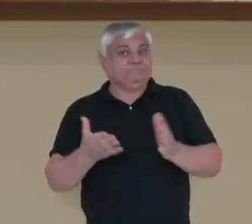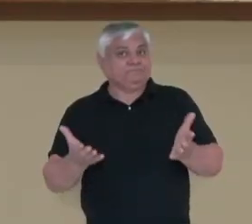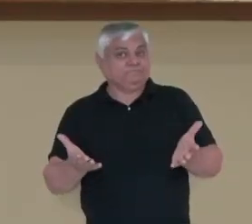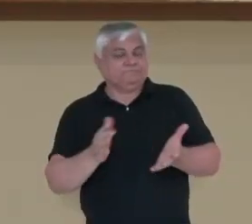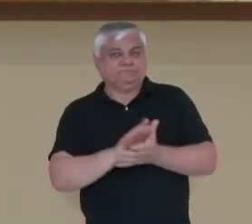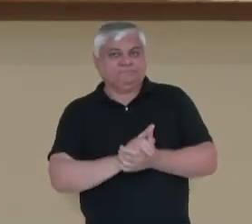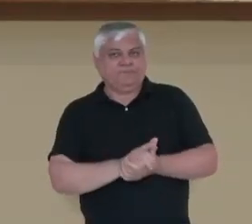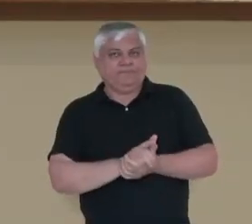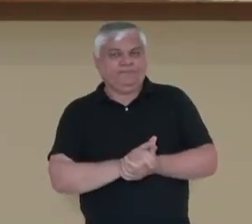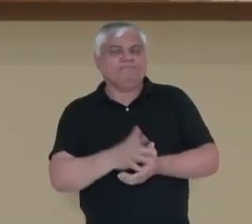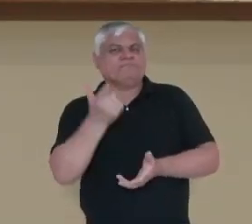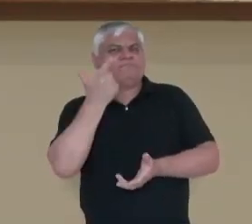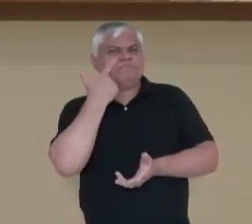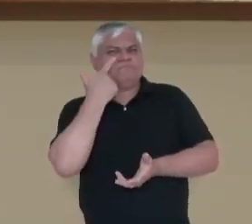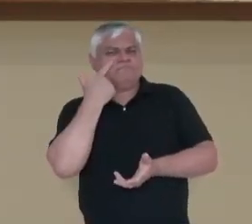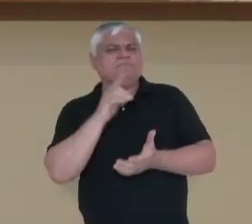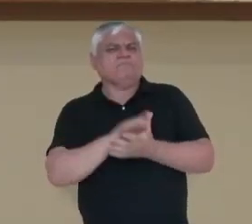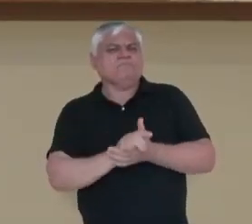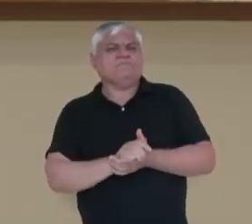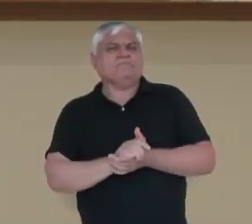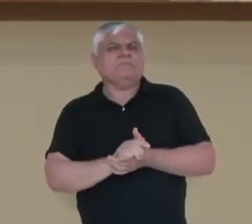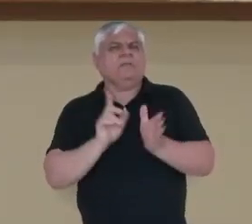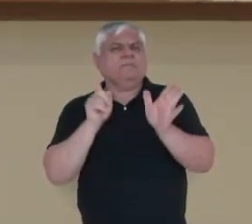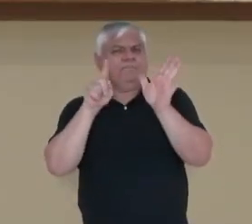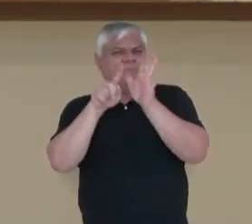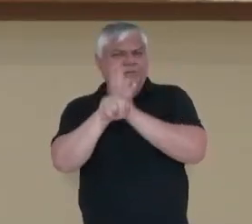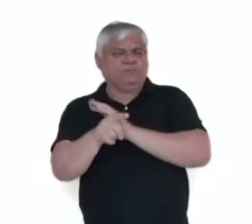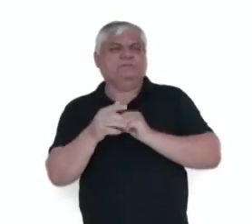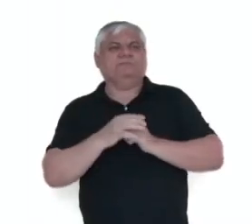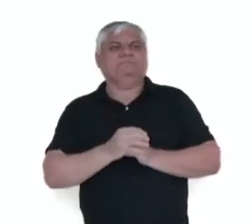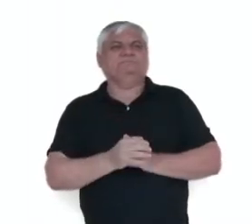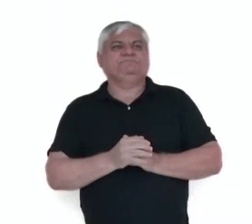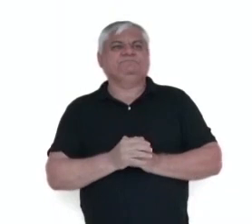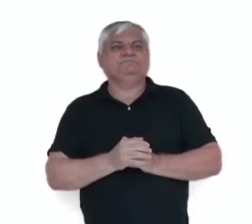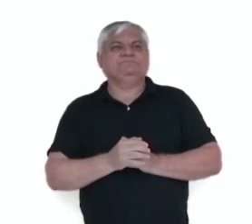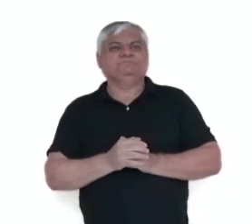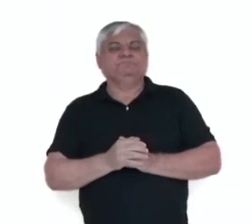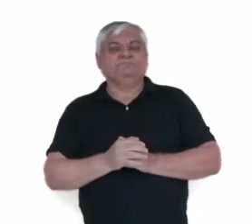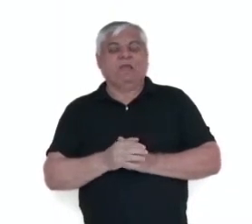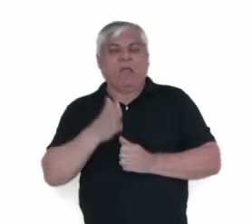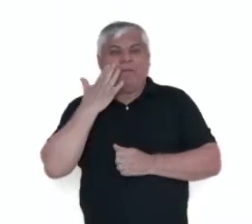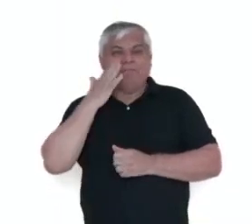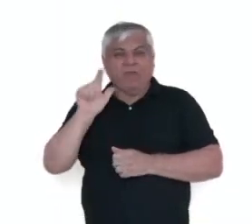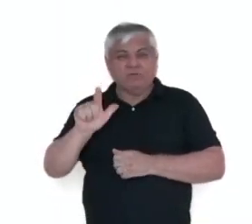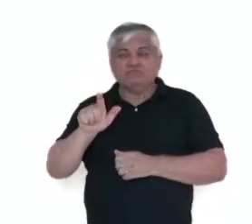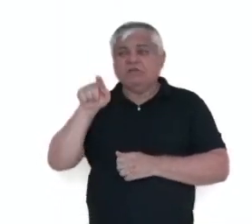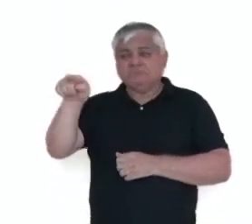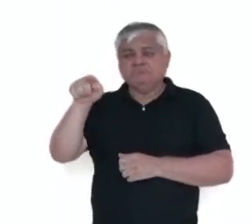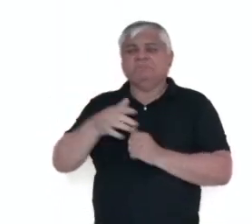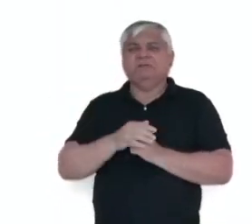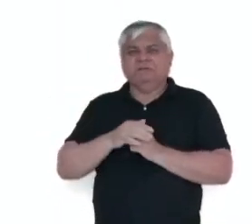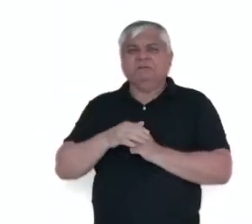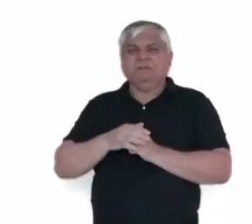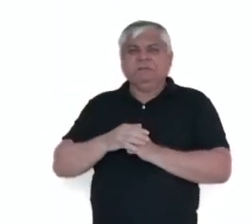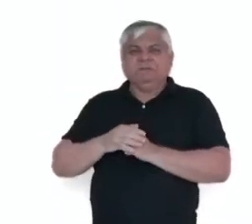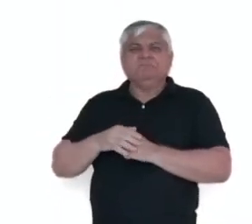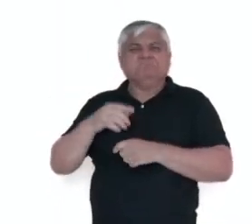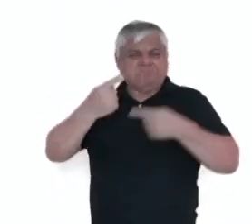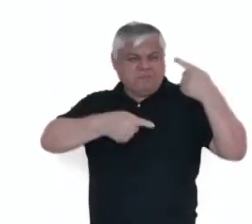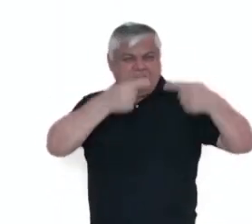Então, pessoal, vamos dar uma olhada nessa pergunta. Olha só, a Bélgica também participou da corrida